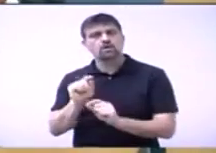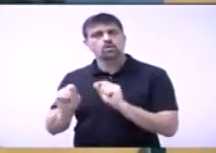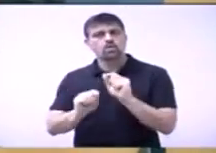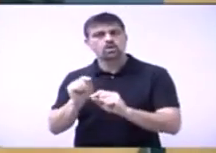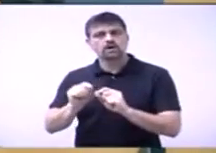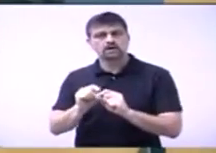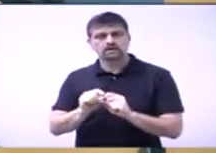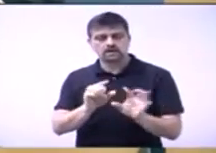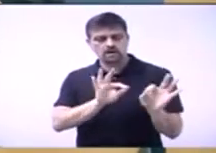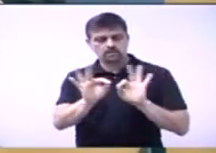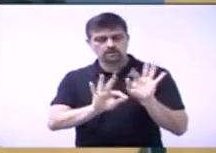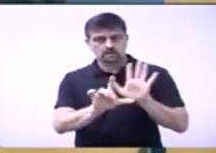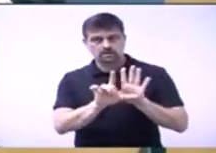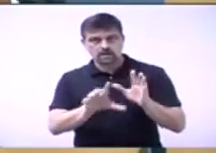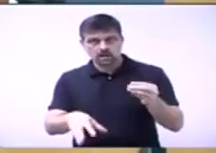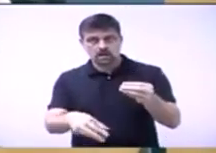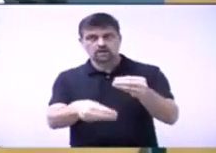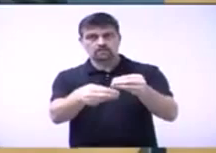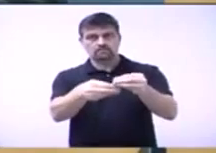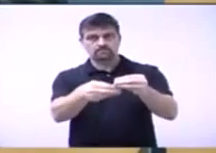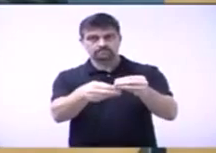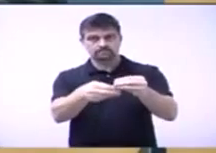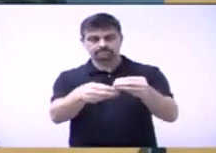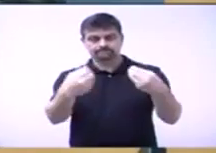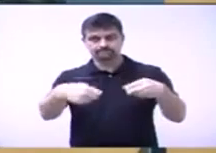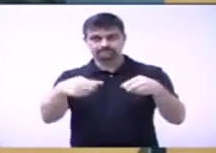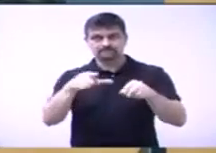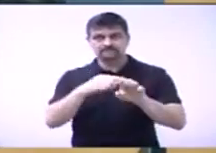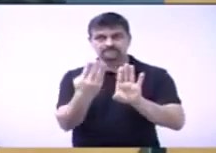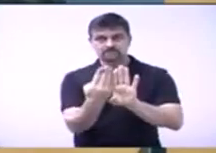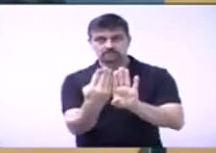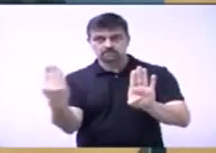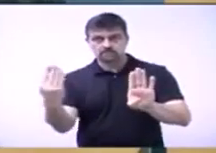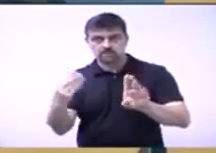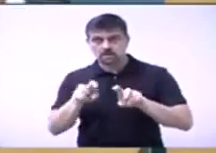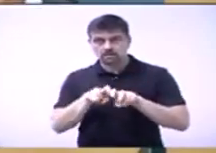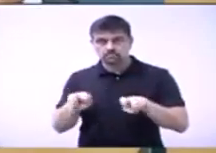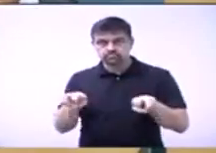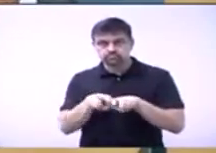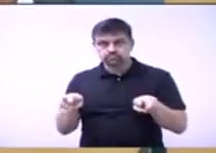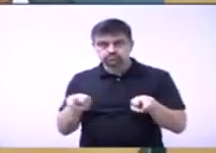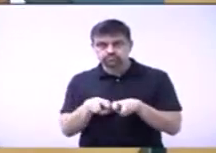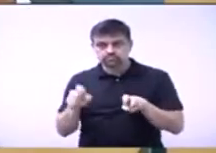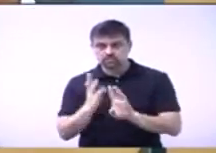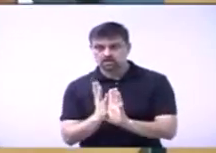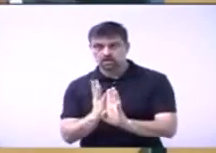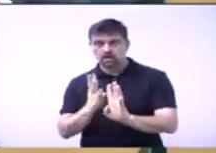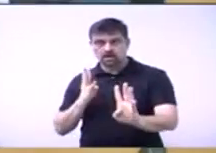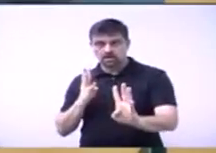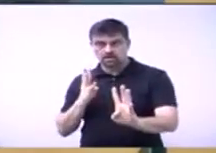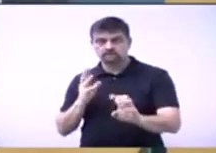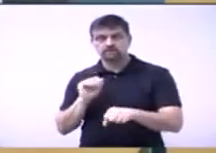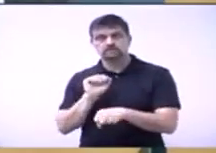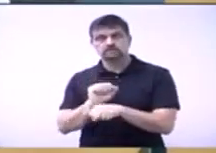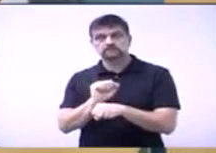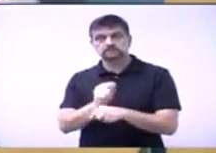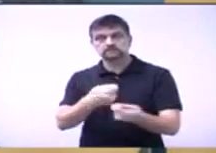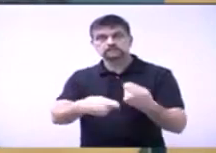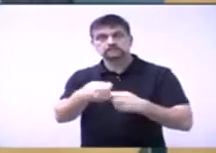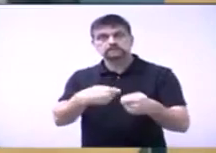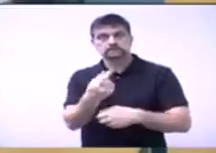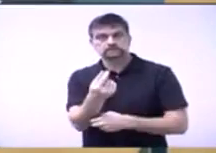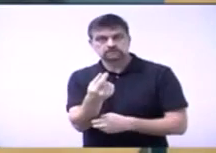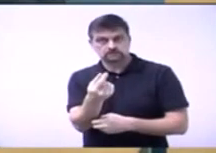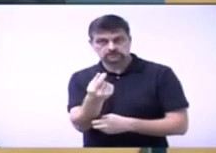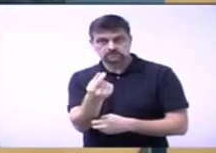esse complemento na lei deva ser a separação entre a população e aonde fica a fila dos caixas ali, ou